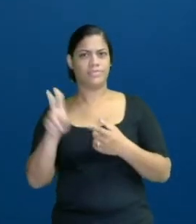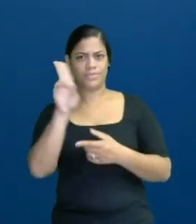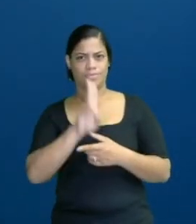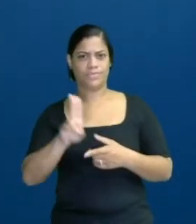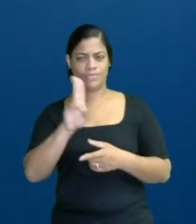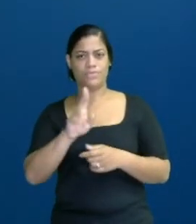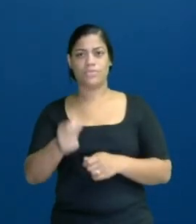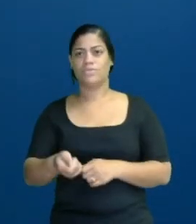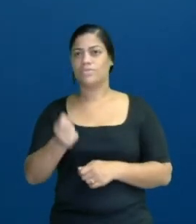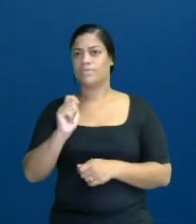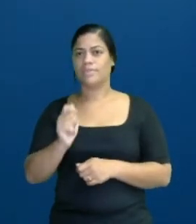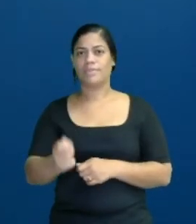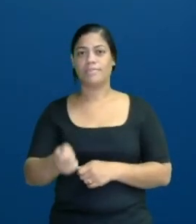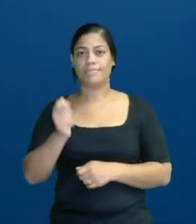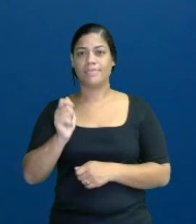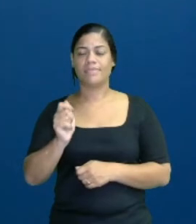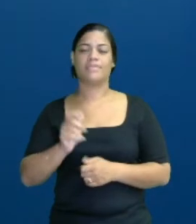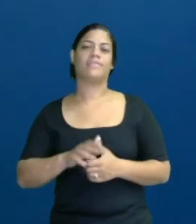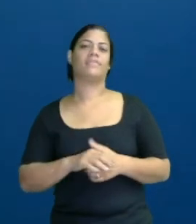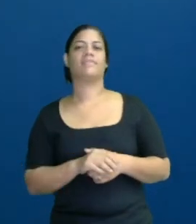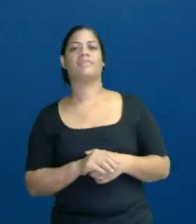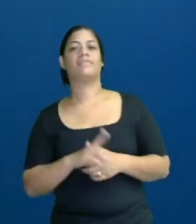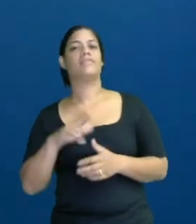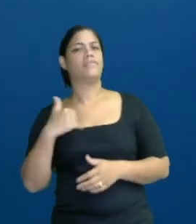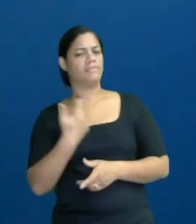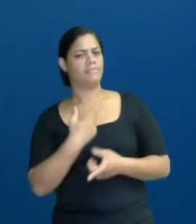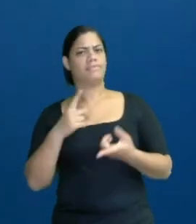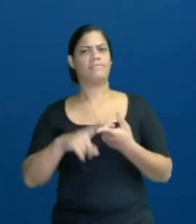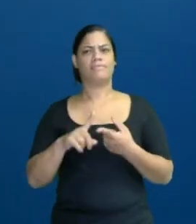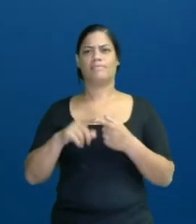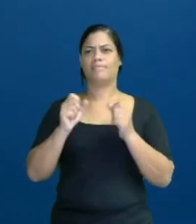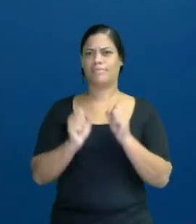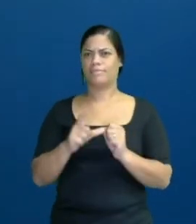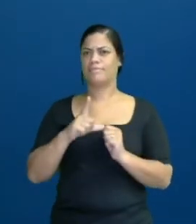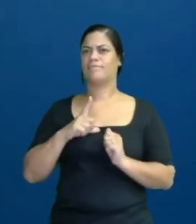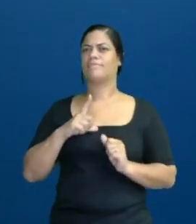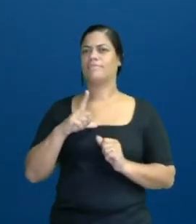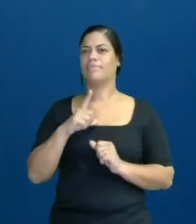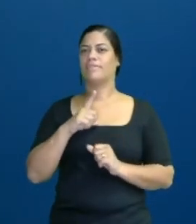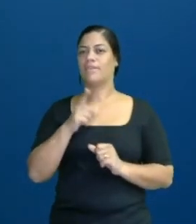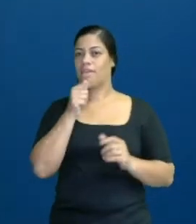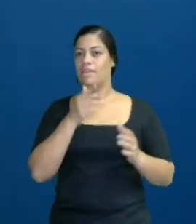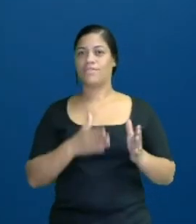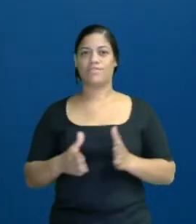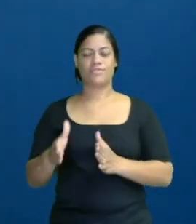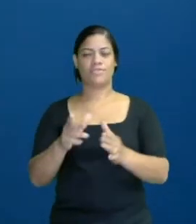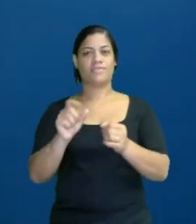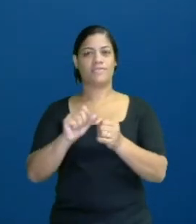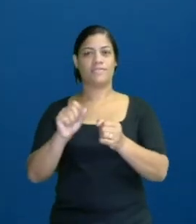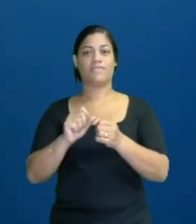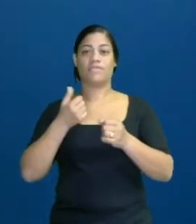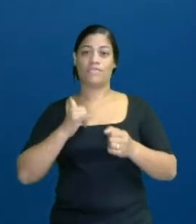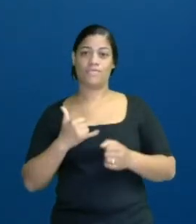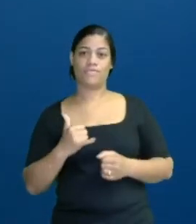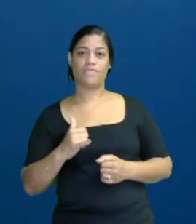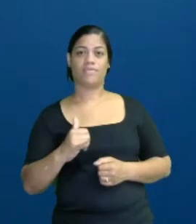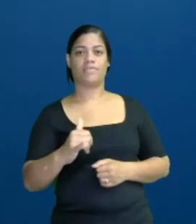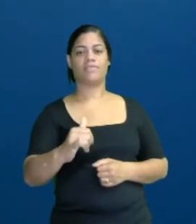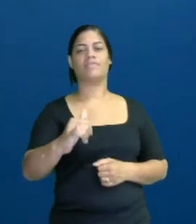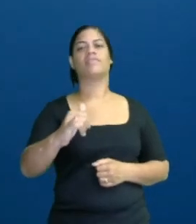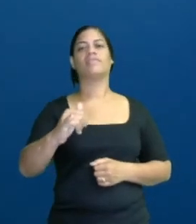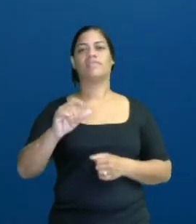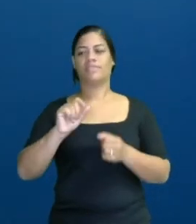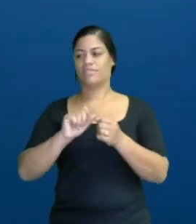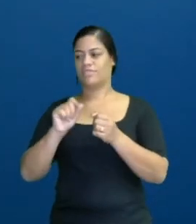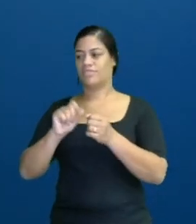através do extrativismo, da pesca. E a gente também pode ter os rios como gerador de energia. Aqui a gente vê